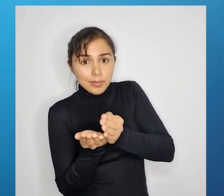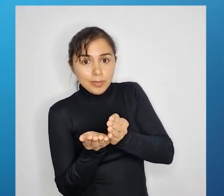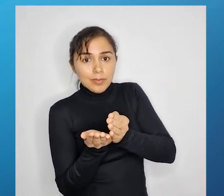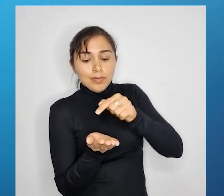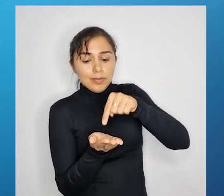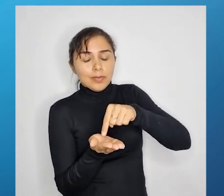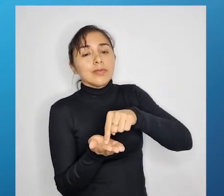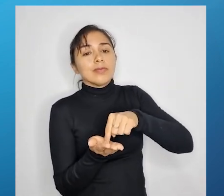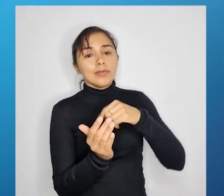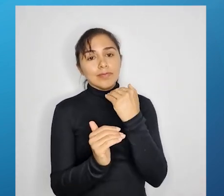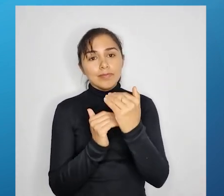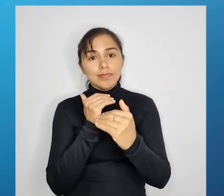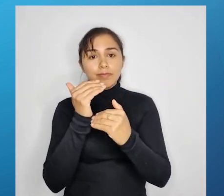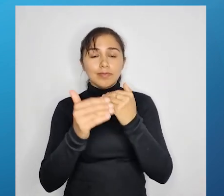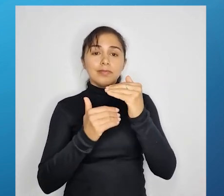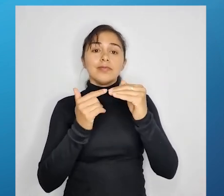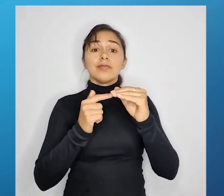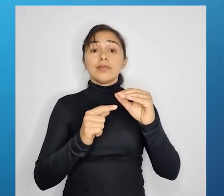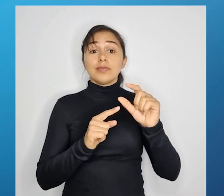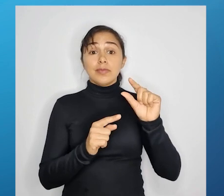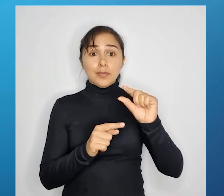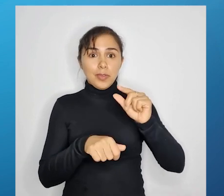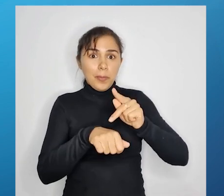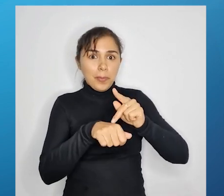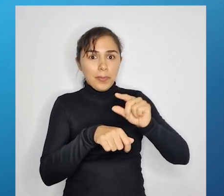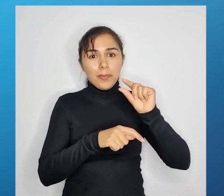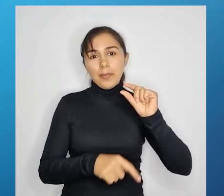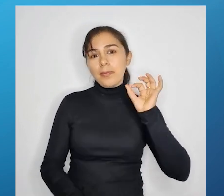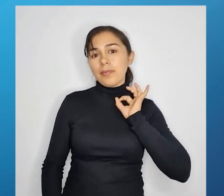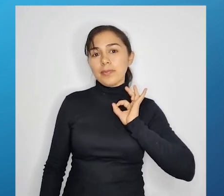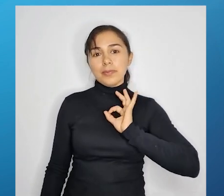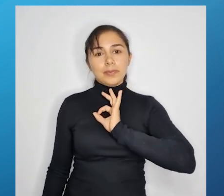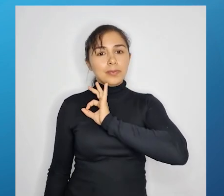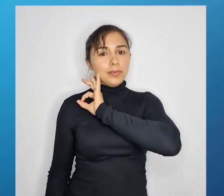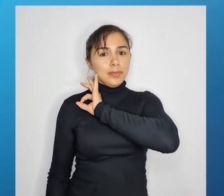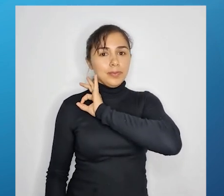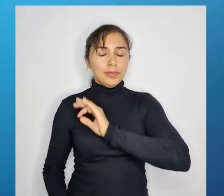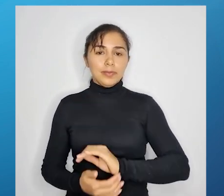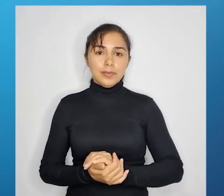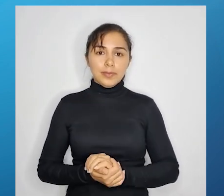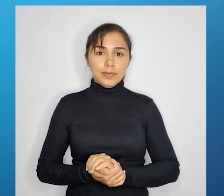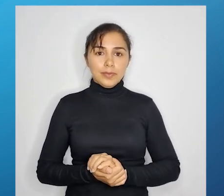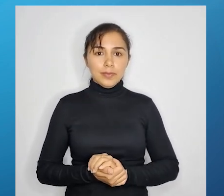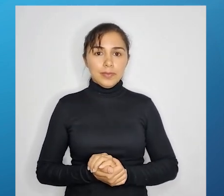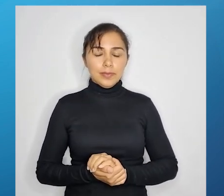haja formação e aí você tem a posterior comercialização da pérola.